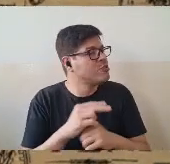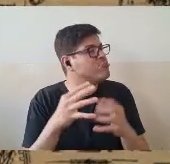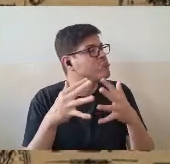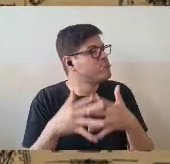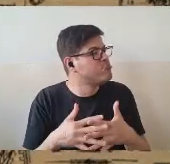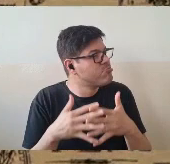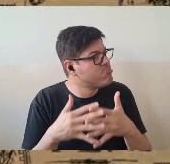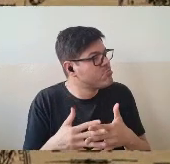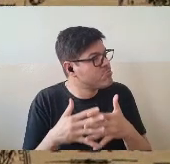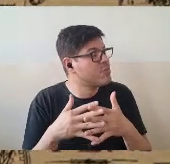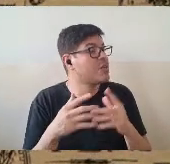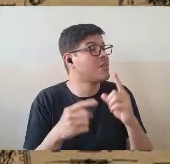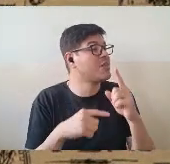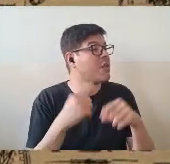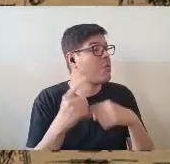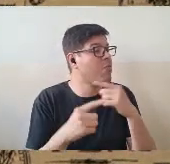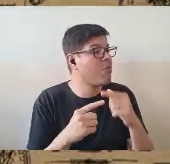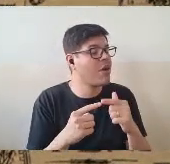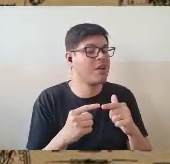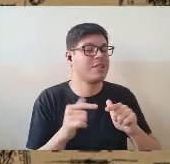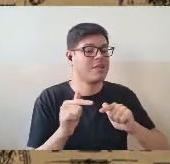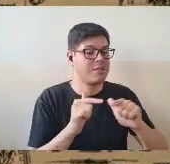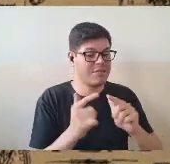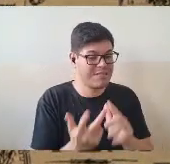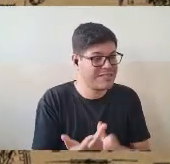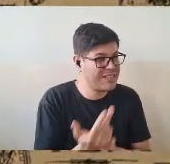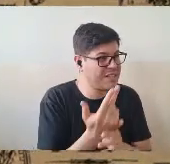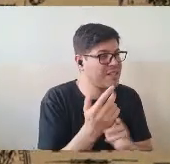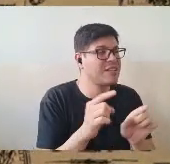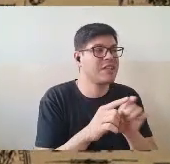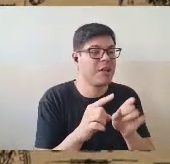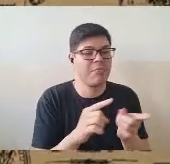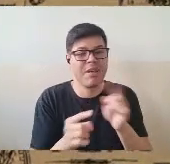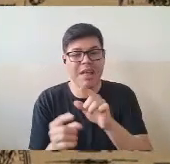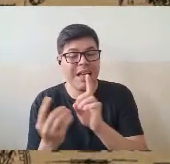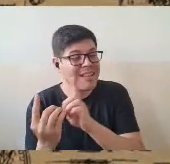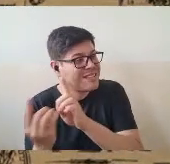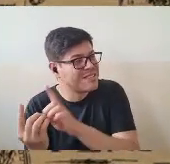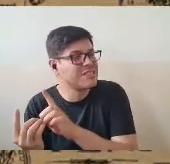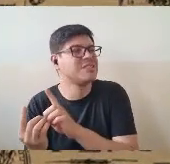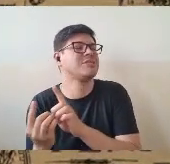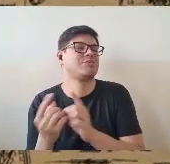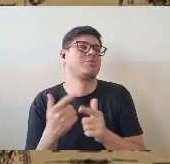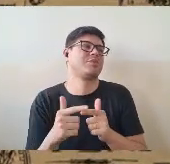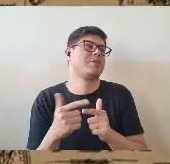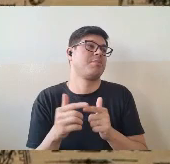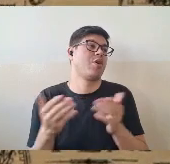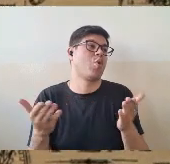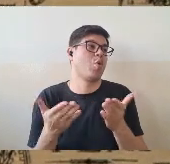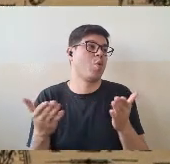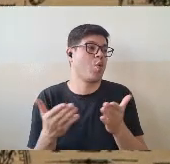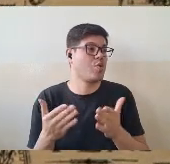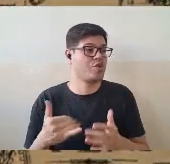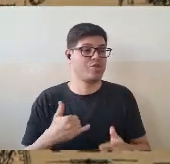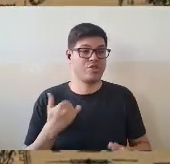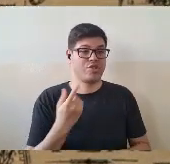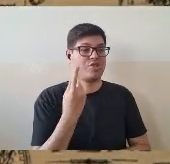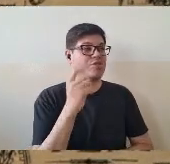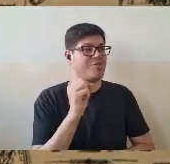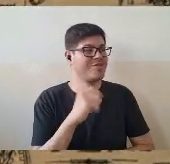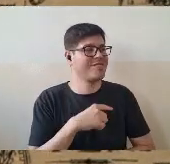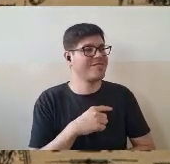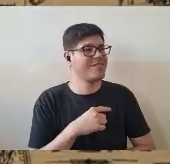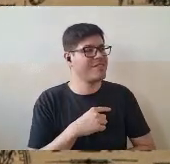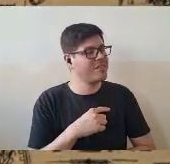clínica. Mas hoje a criança está com mais de 18 anos, você está entendendo? Beleza. Está muito bem, você está entendendo? Está ótima no O senhor momento.